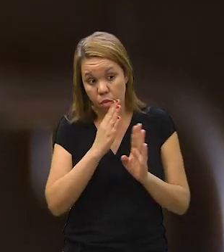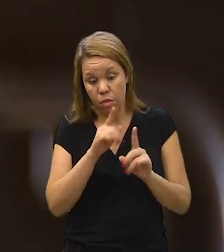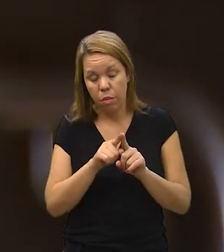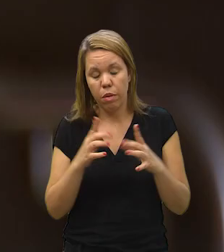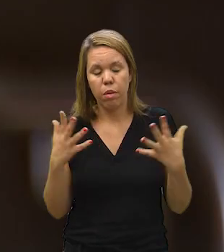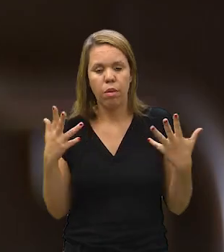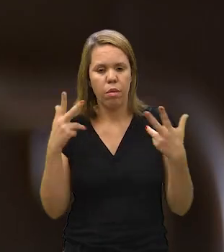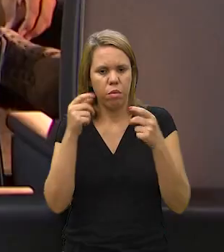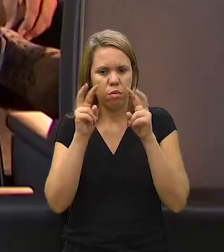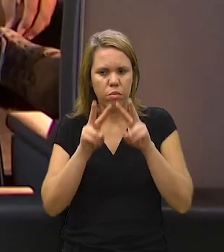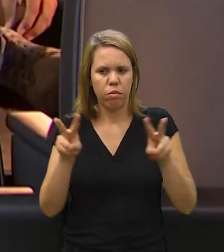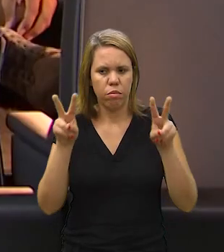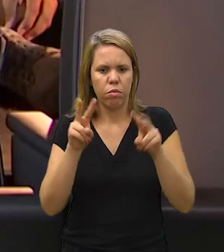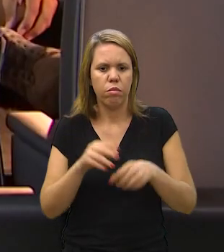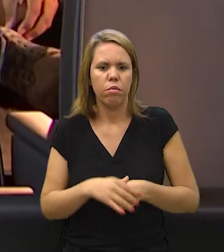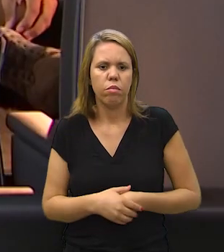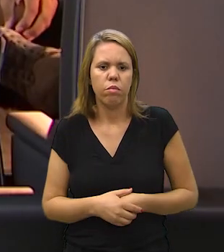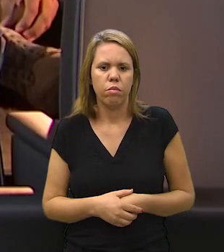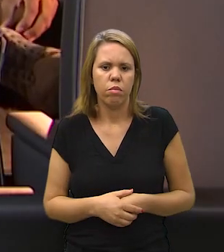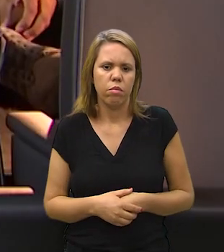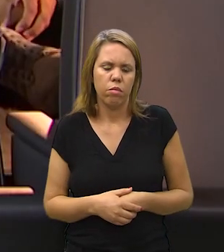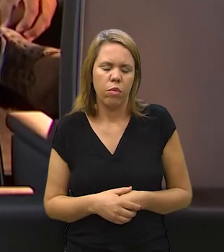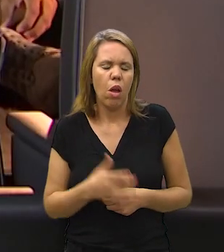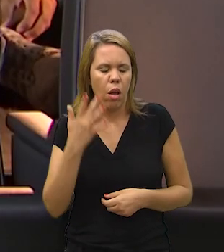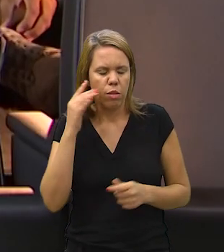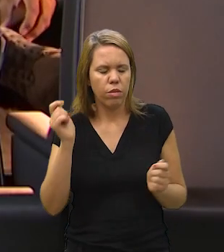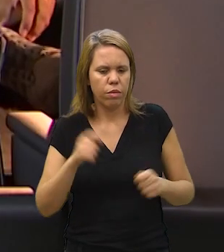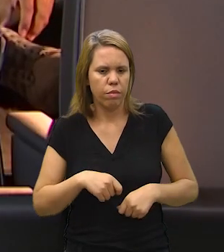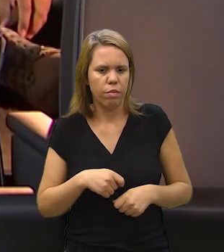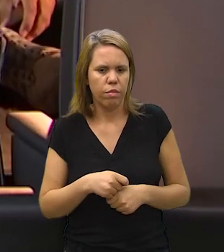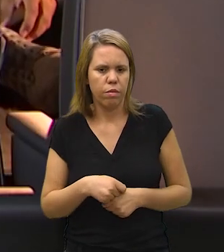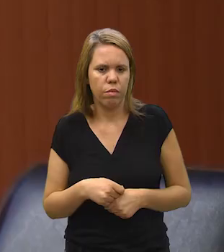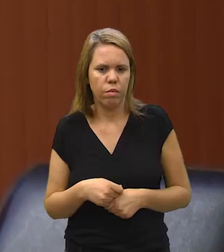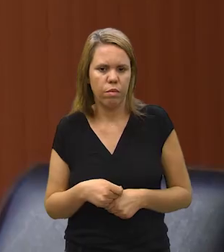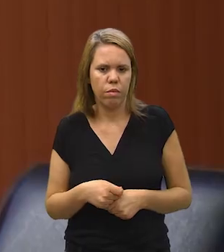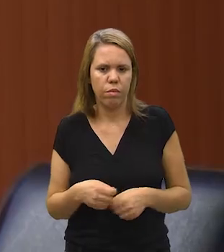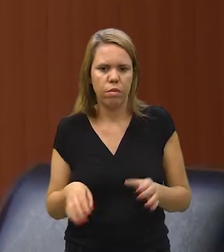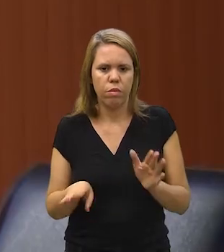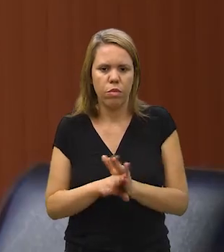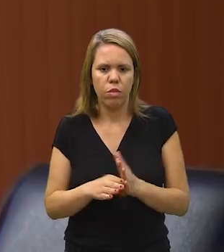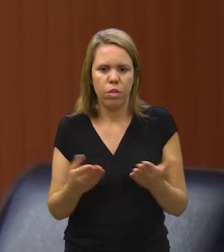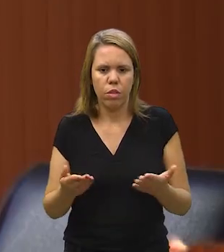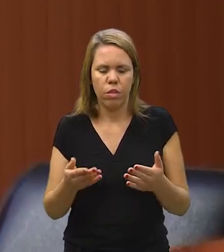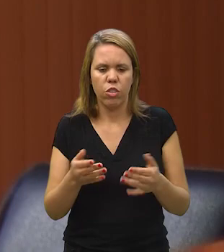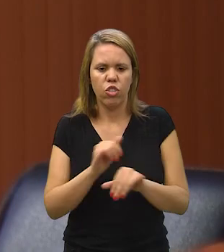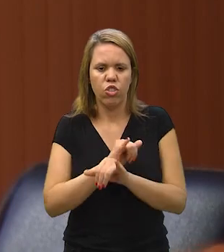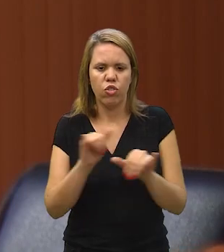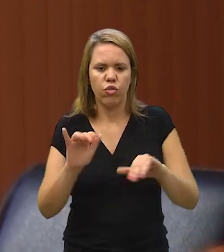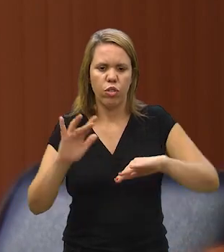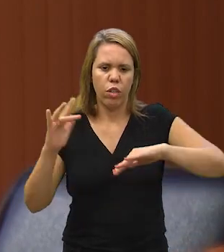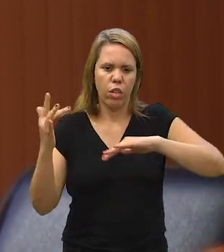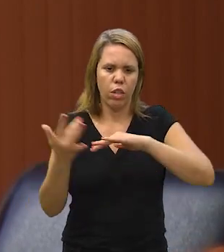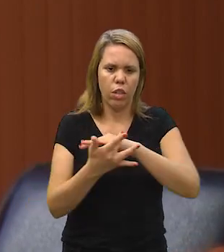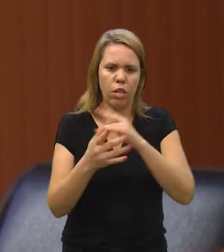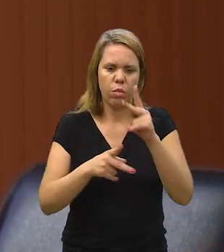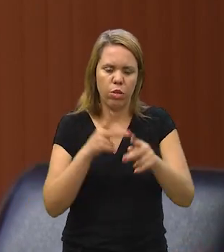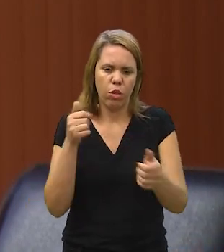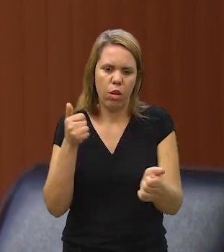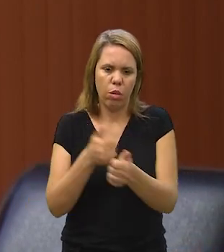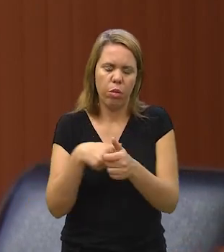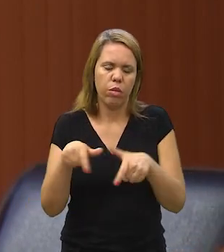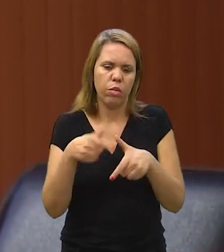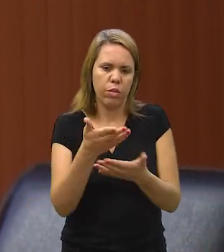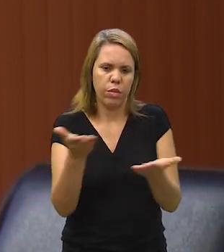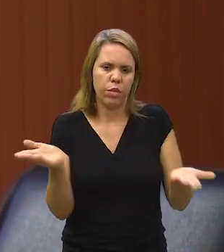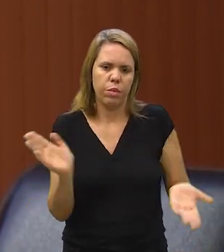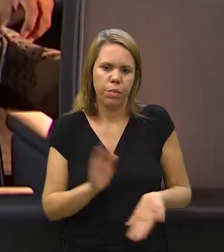mas também pela beleza. Ele tá muito bonito. Então, eu acho que vale a pena. Então chegou a hora de vocês divulgarem as redes sociais para o pessoal